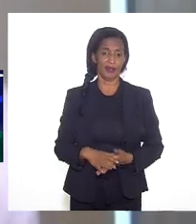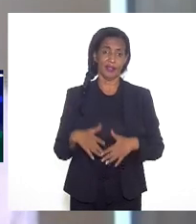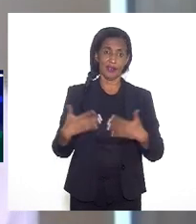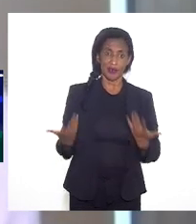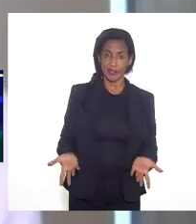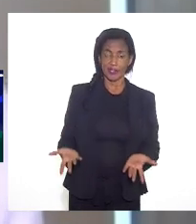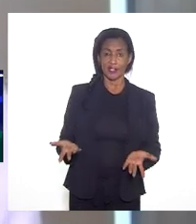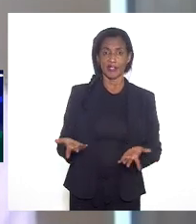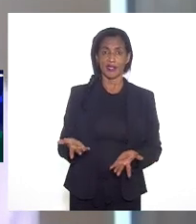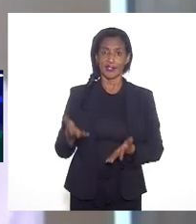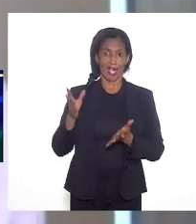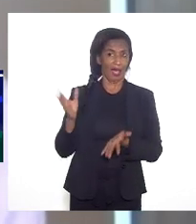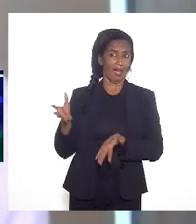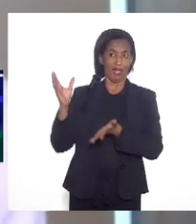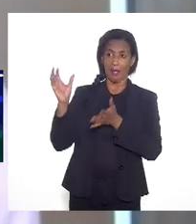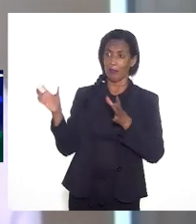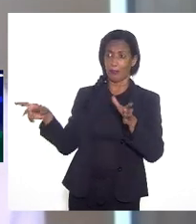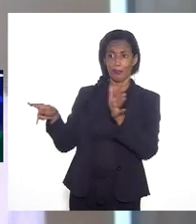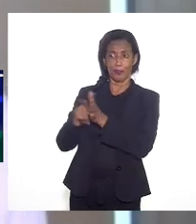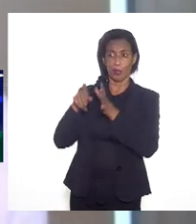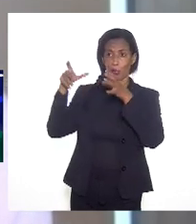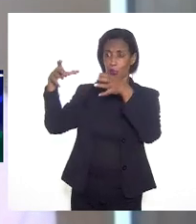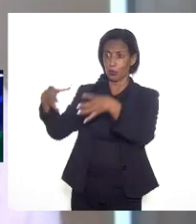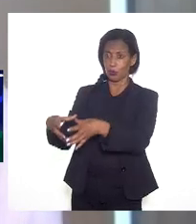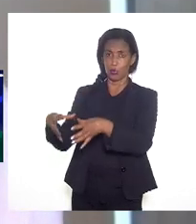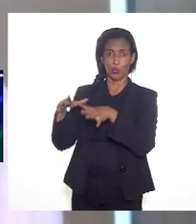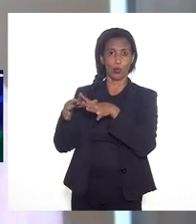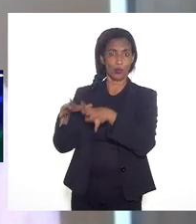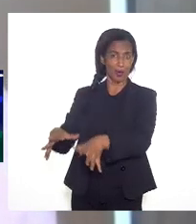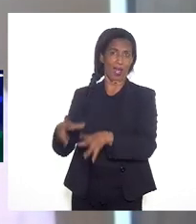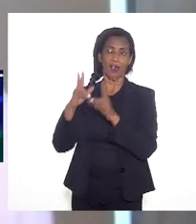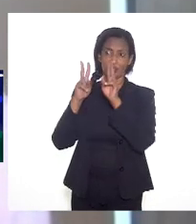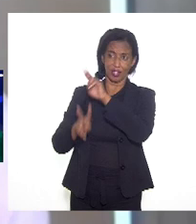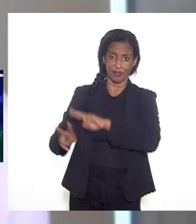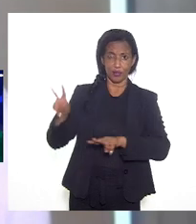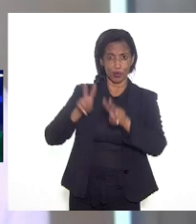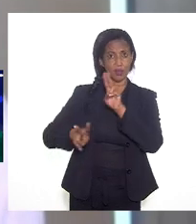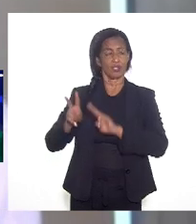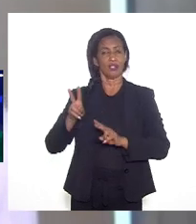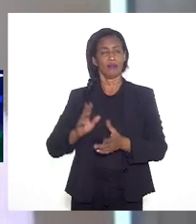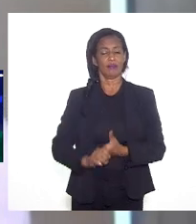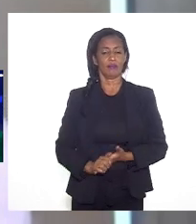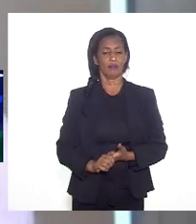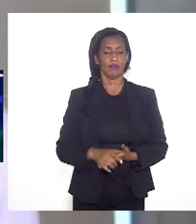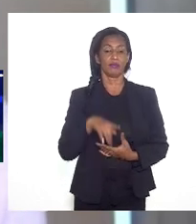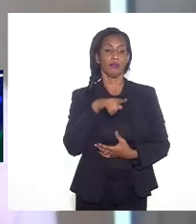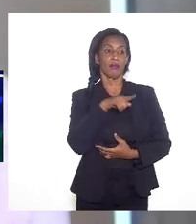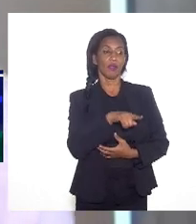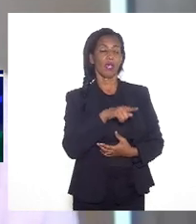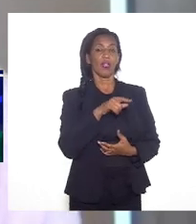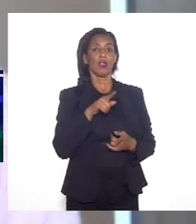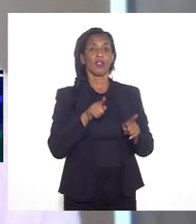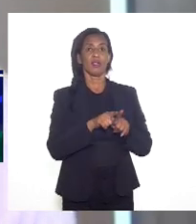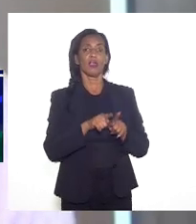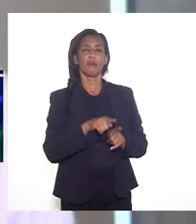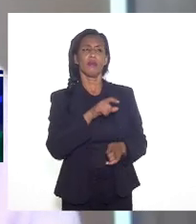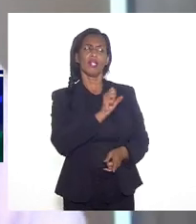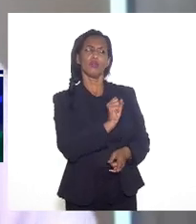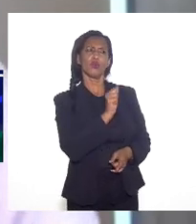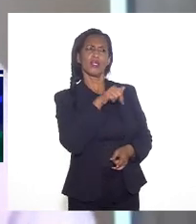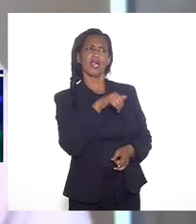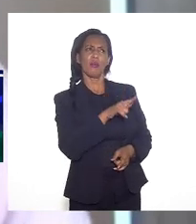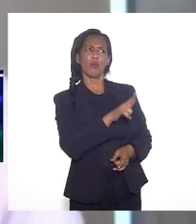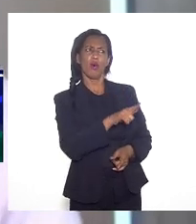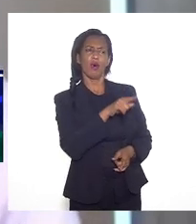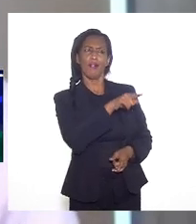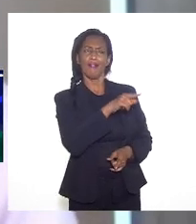já é muito posto, nós já sabemos, nós já visualizamos isso. O comentário do deputado Samuel Malafaia também é